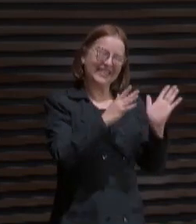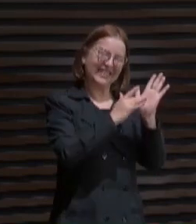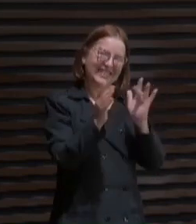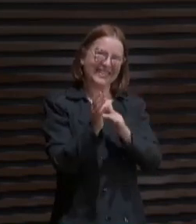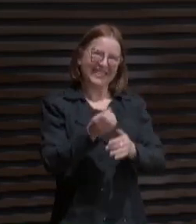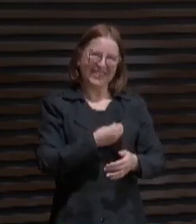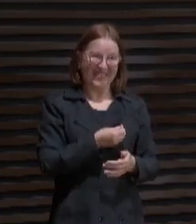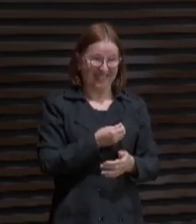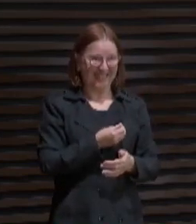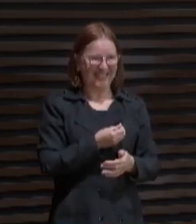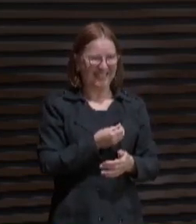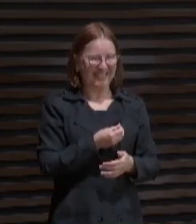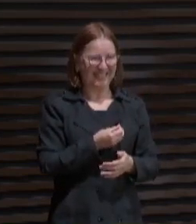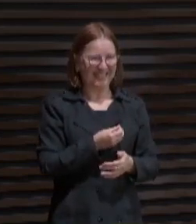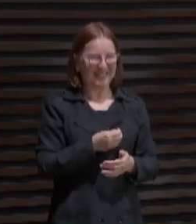vive.